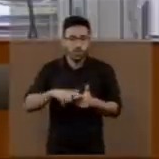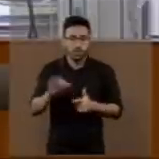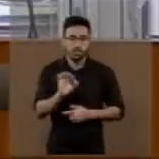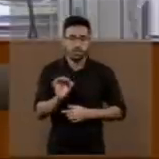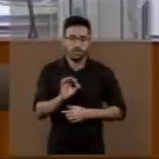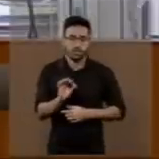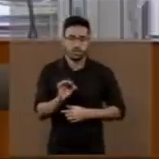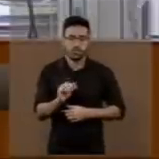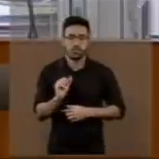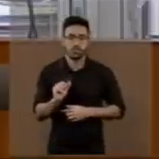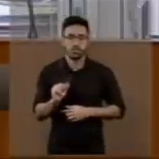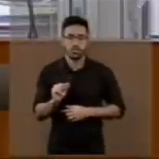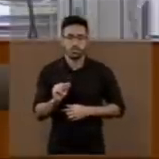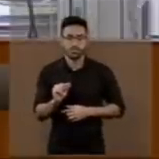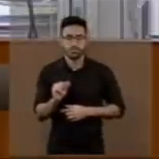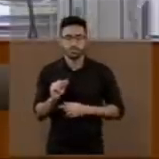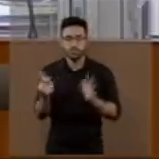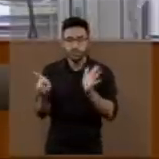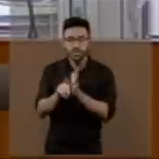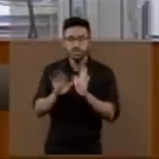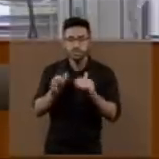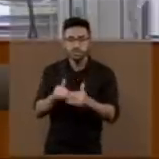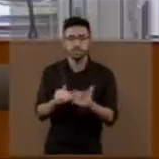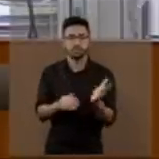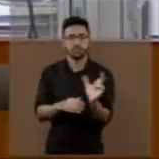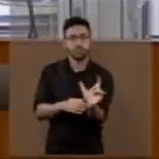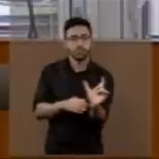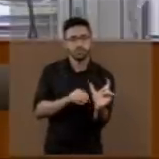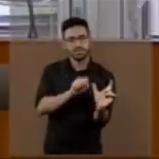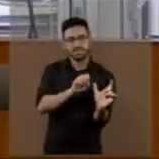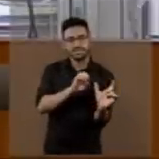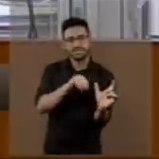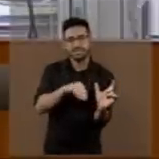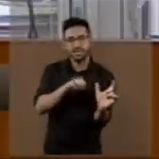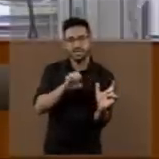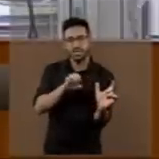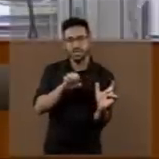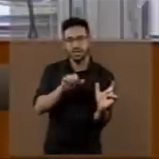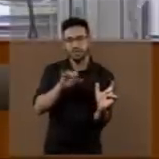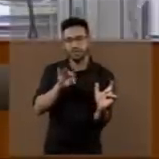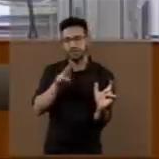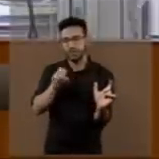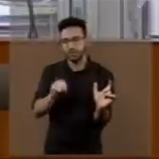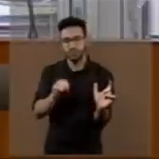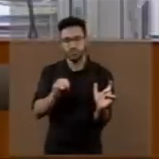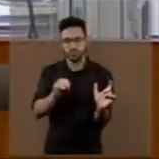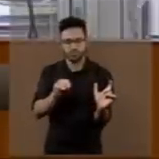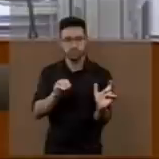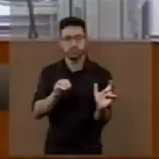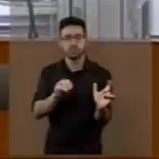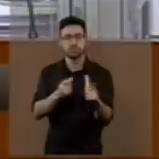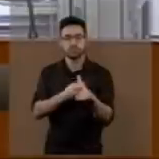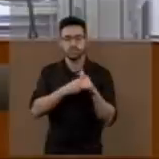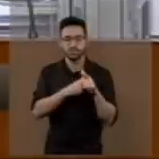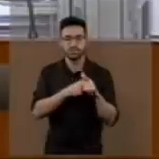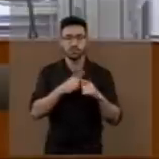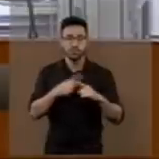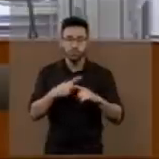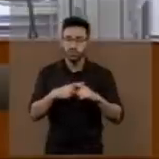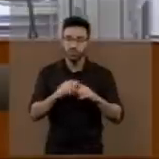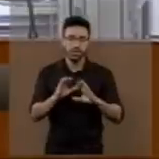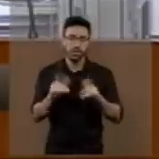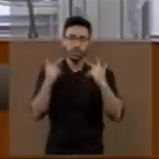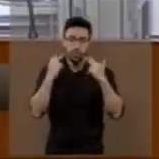o efeito específico, a expressão sem efeito suspensivo, porque é próprio do devido processo o